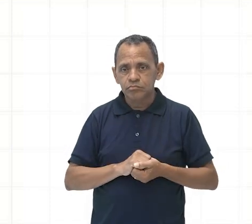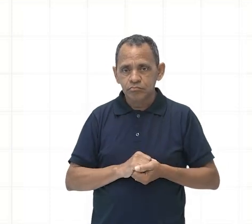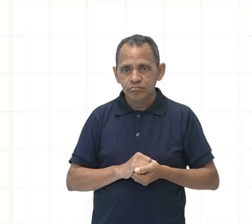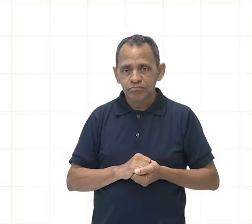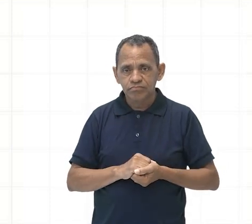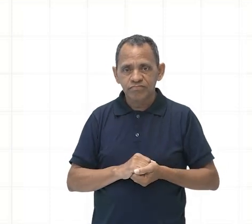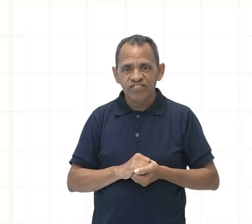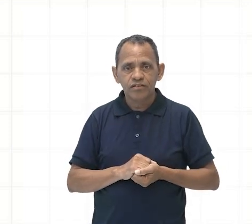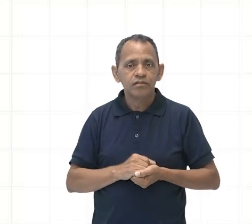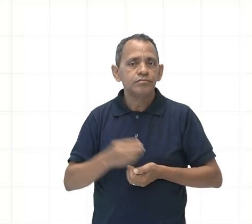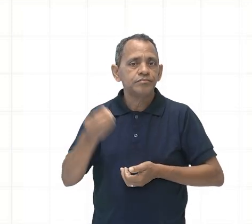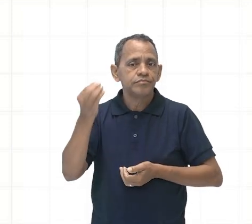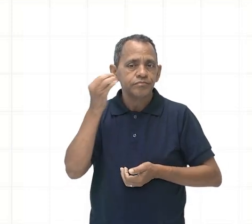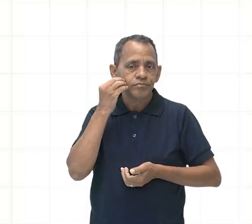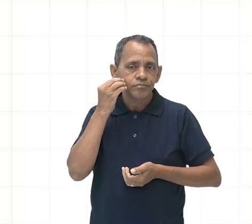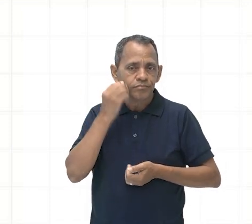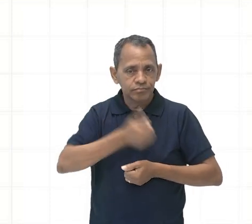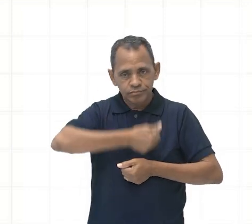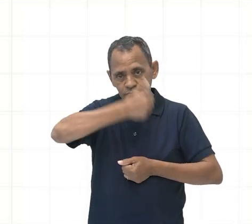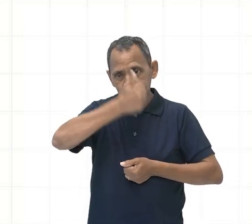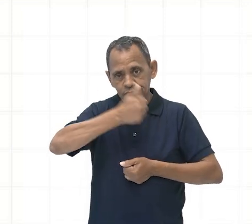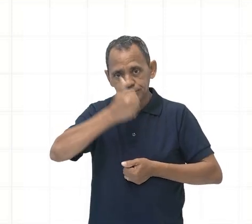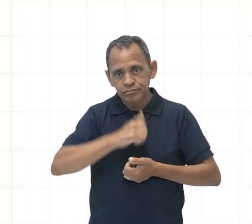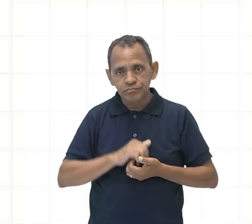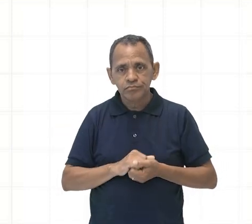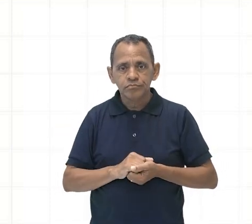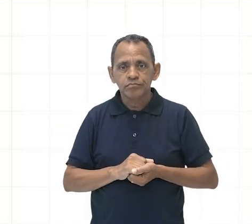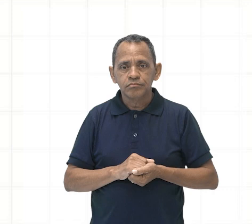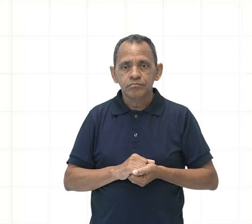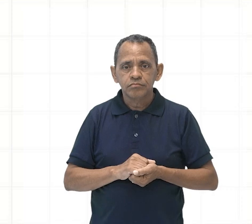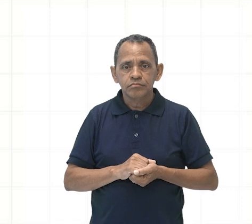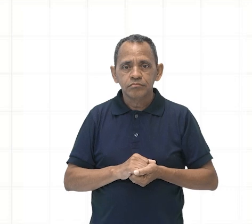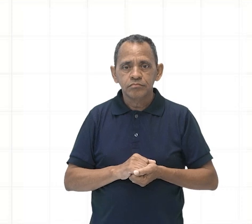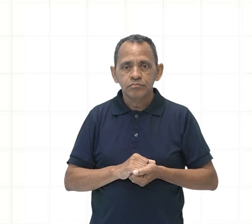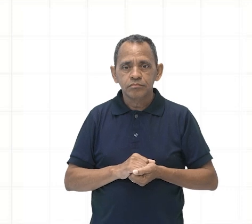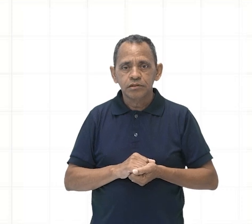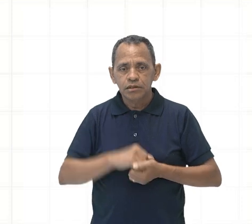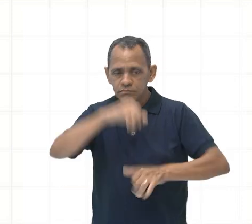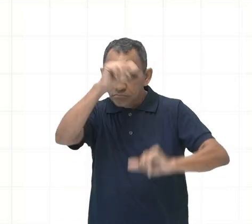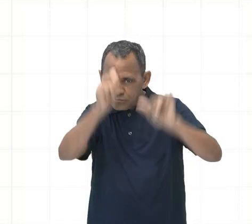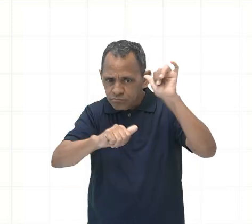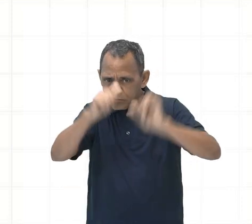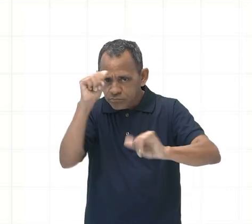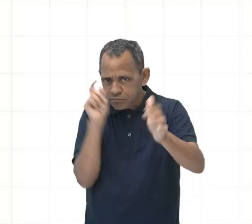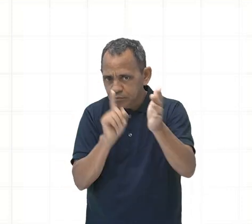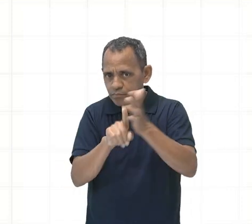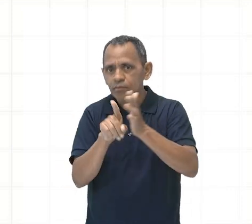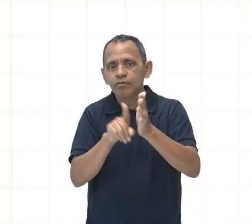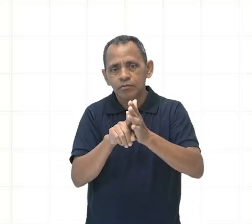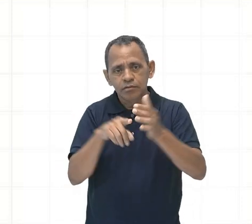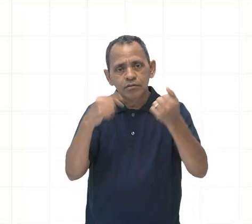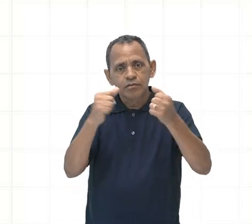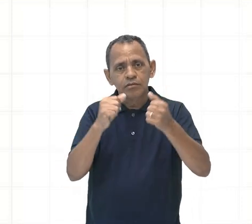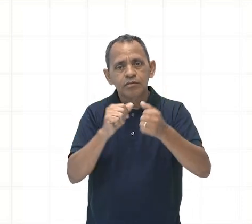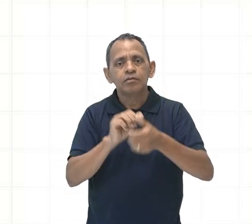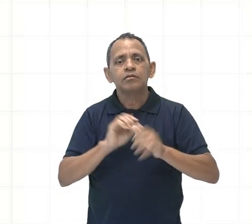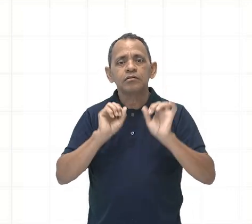Faça o teste. A lógica, quem tem que fazer é quem está interpretando a questão. E o que que